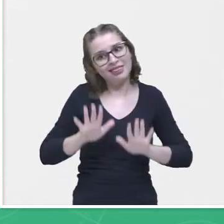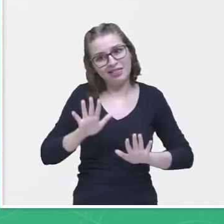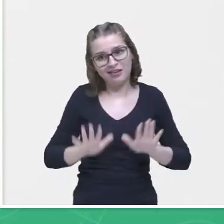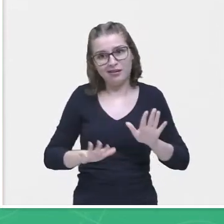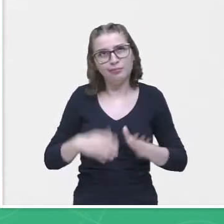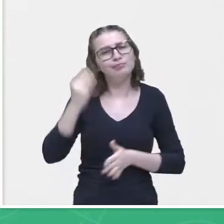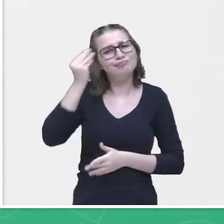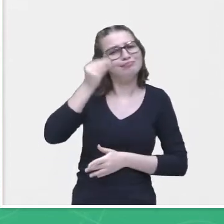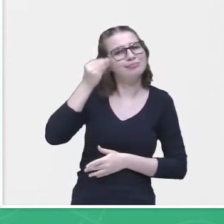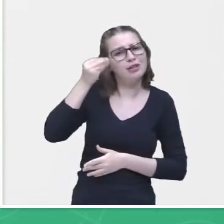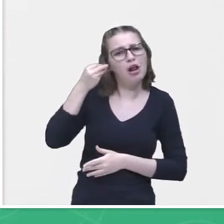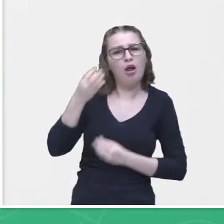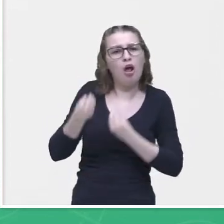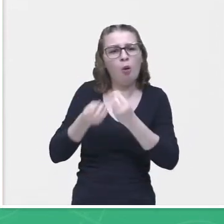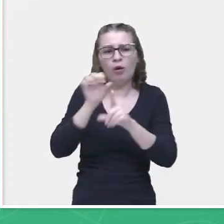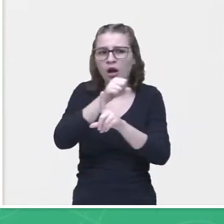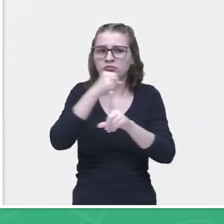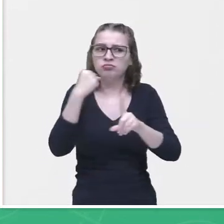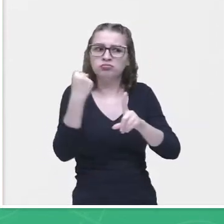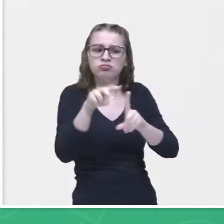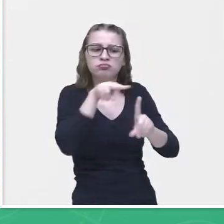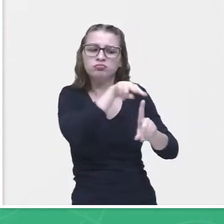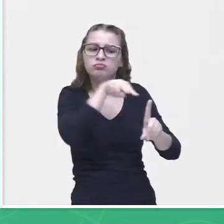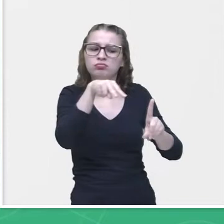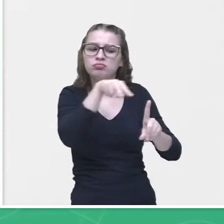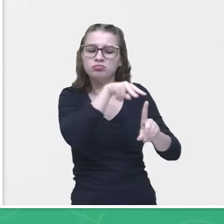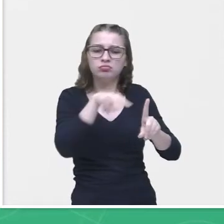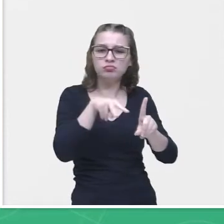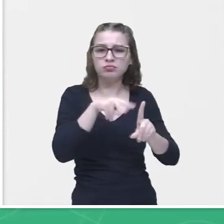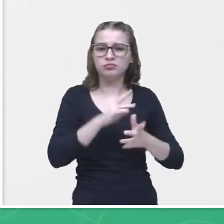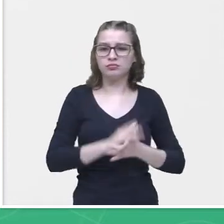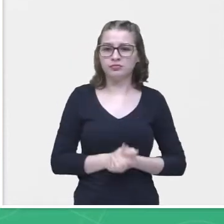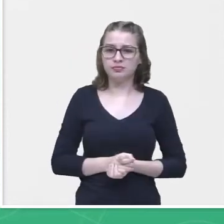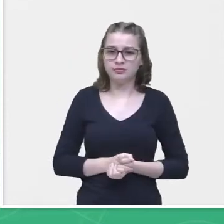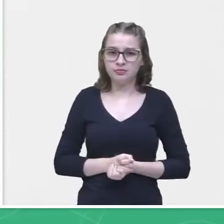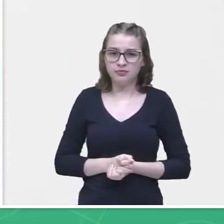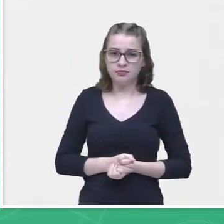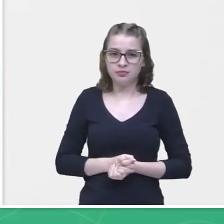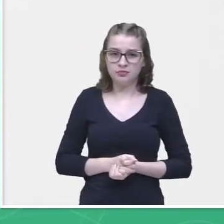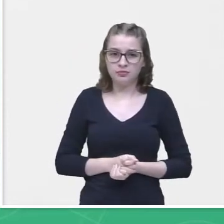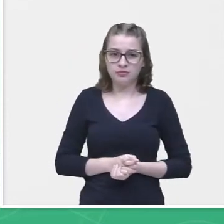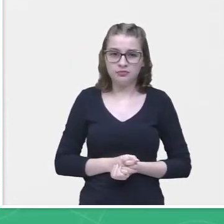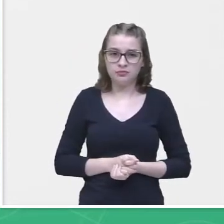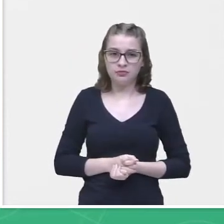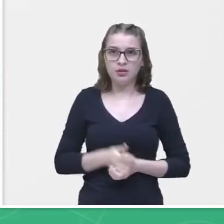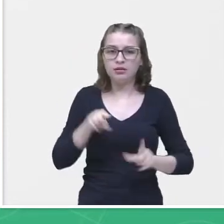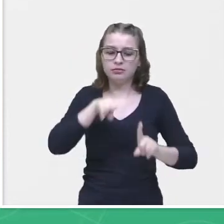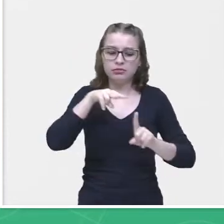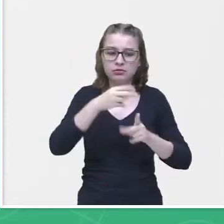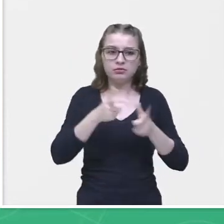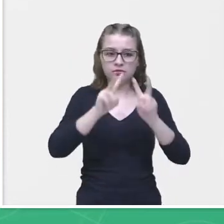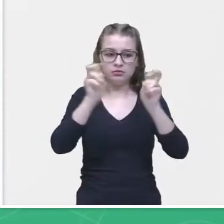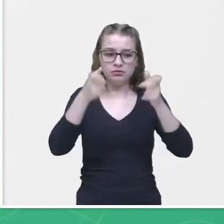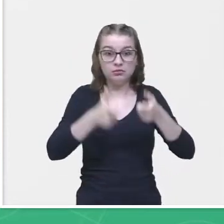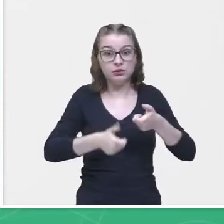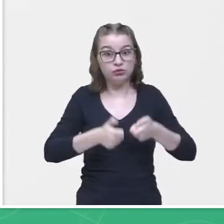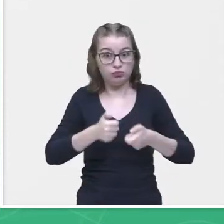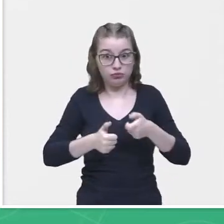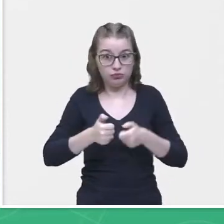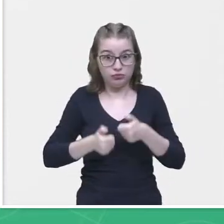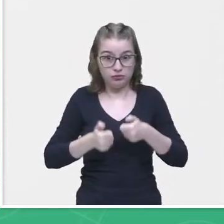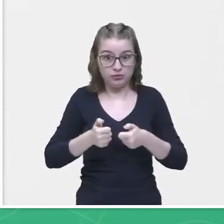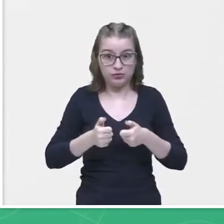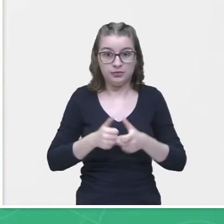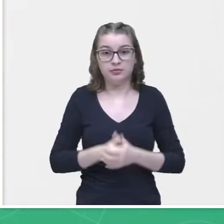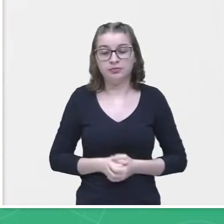a sociedade, ou boa parte da sociedade, enxerga a questão gamer, não é isso? Como é que enxergam, como é que percebem, como